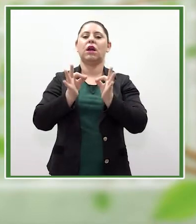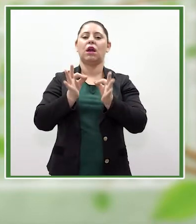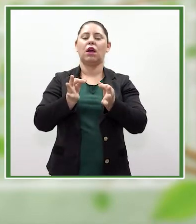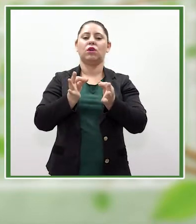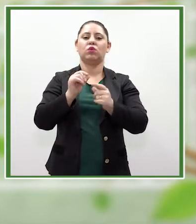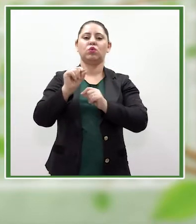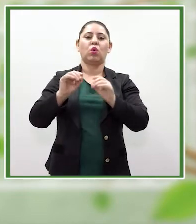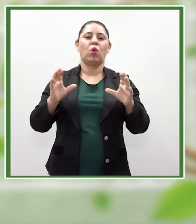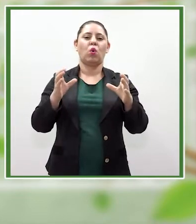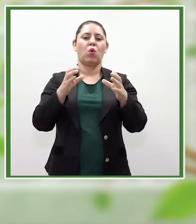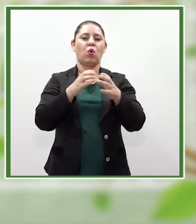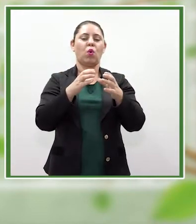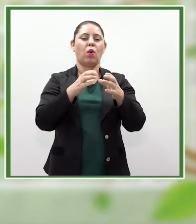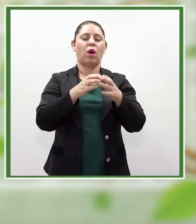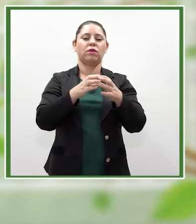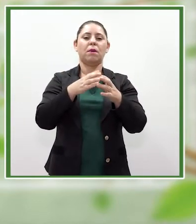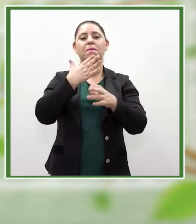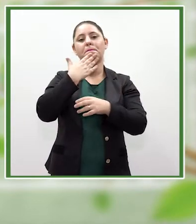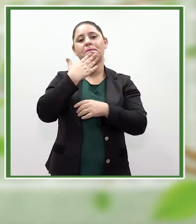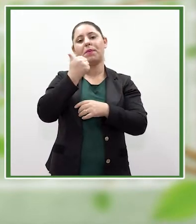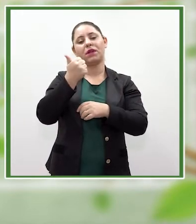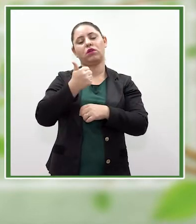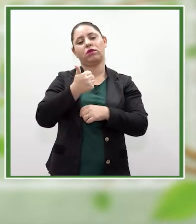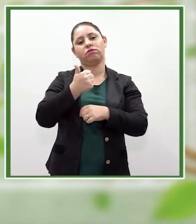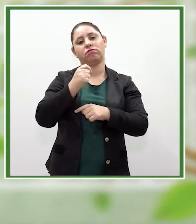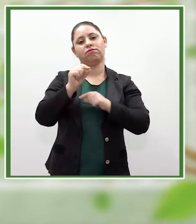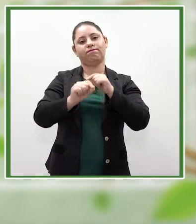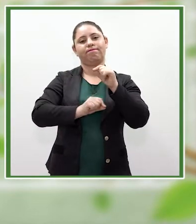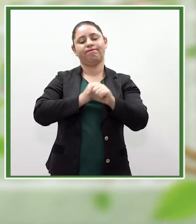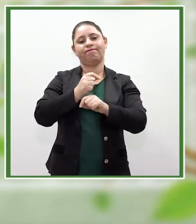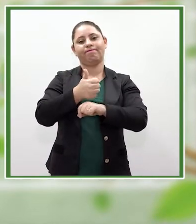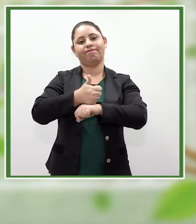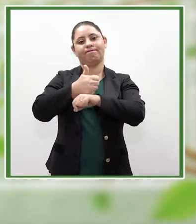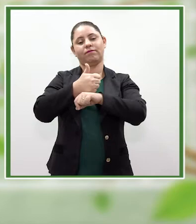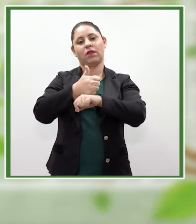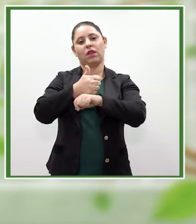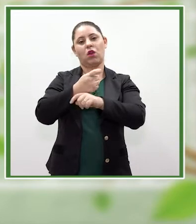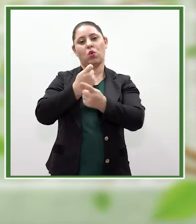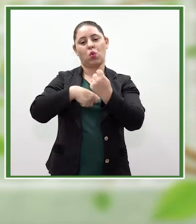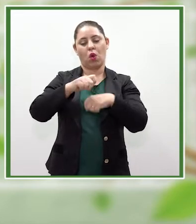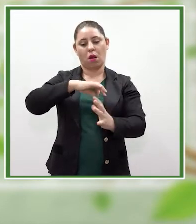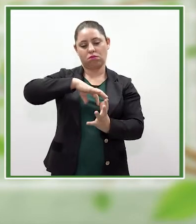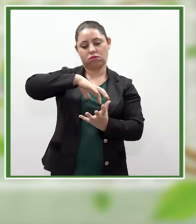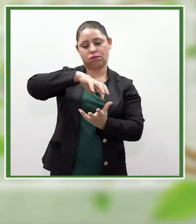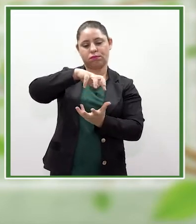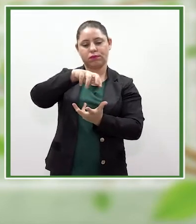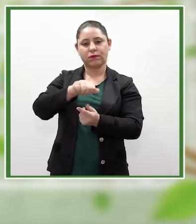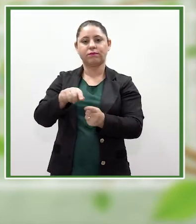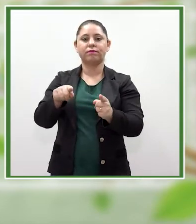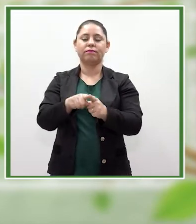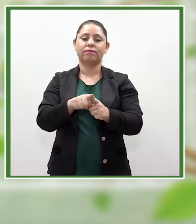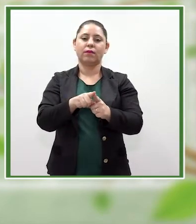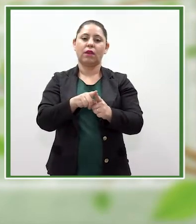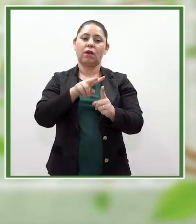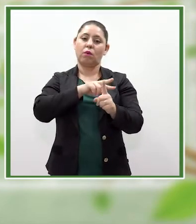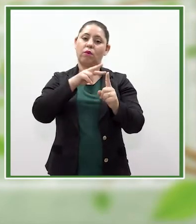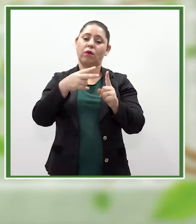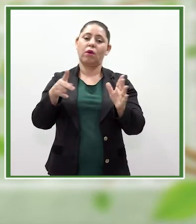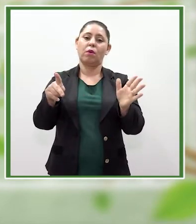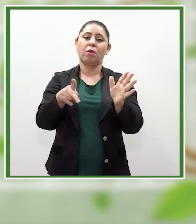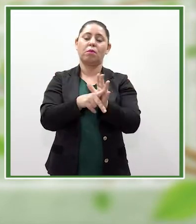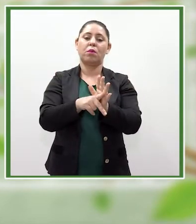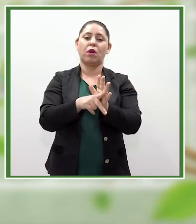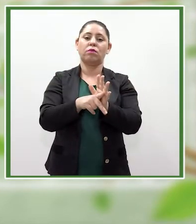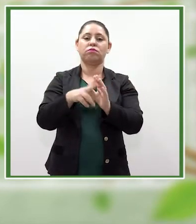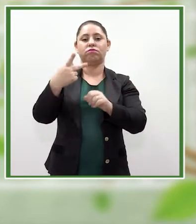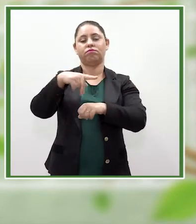ABC. Entretanto, nós ainda temos que resolver essa questão do desmatamento ilegal. Voltando